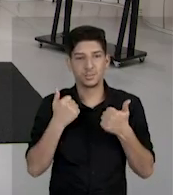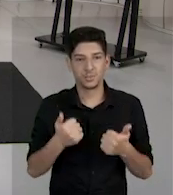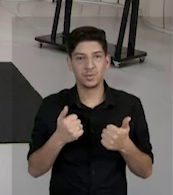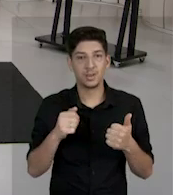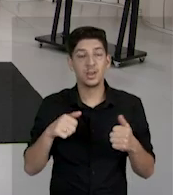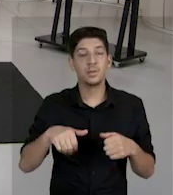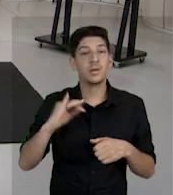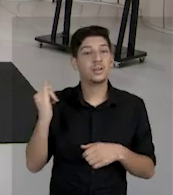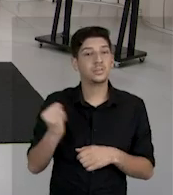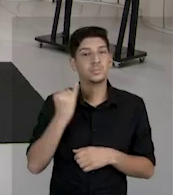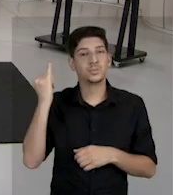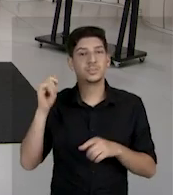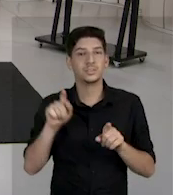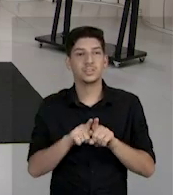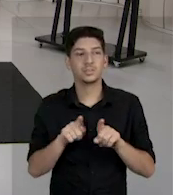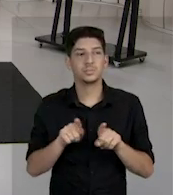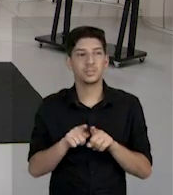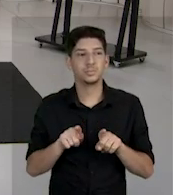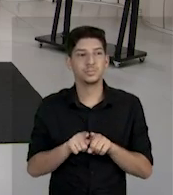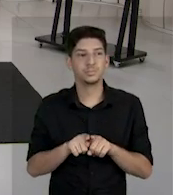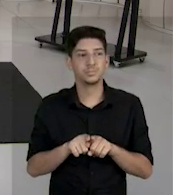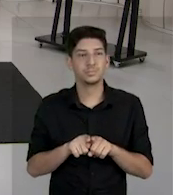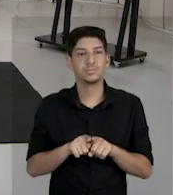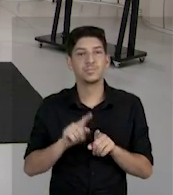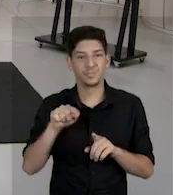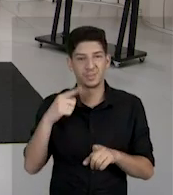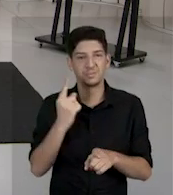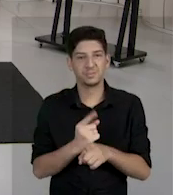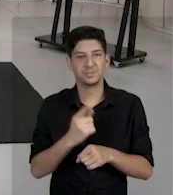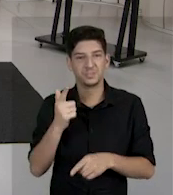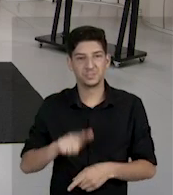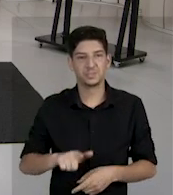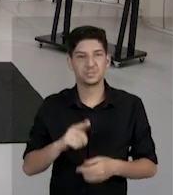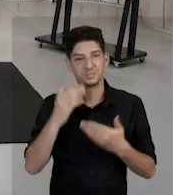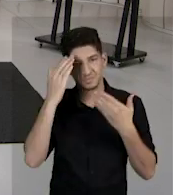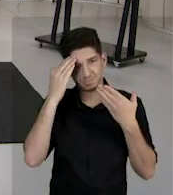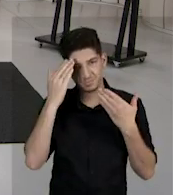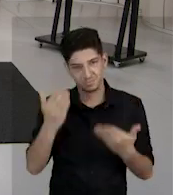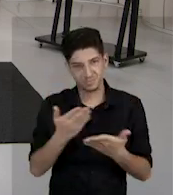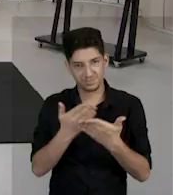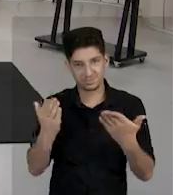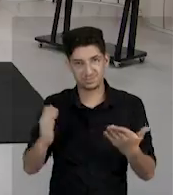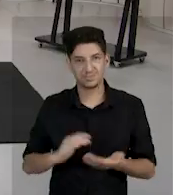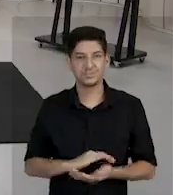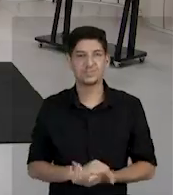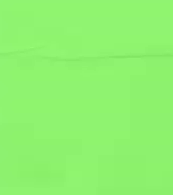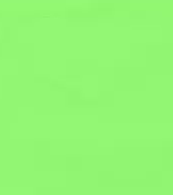importante de tudo, até a próxima aula. Obrigada, pessoal!